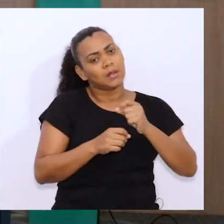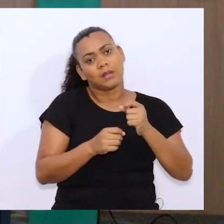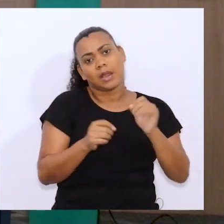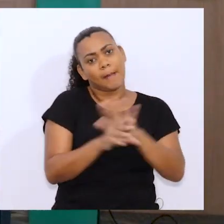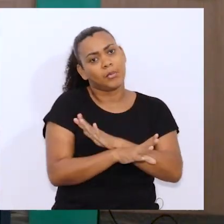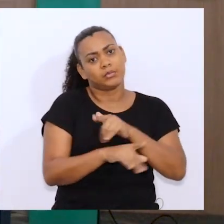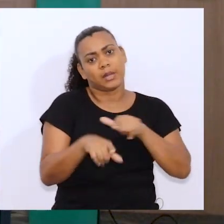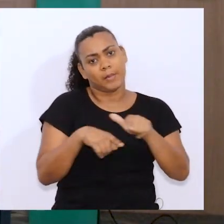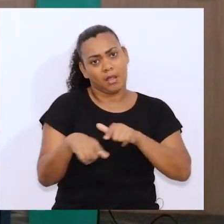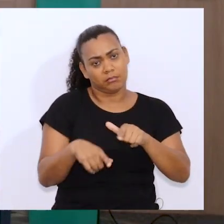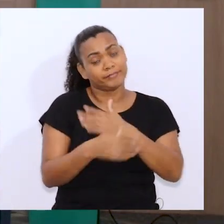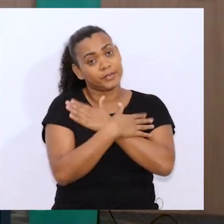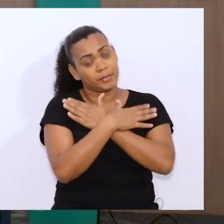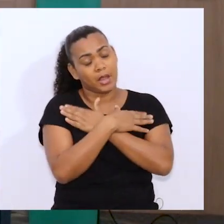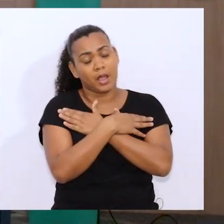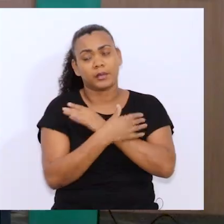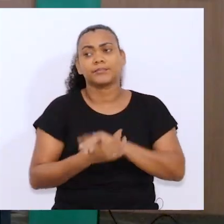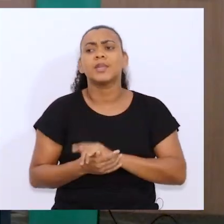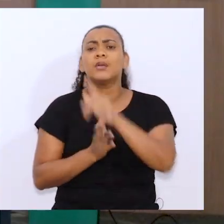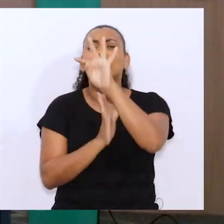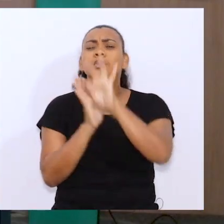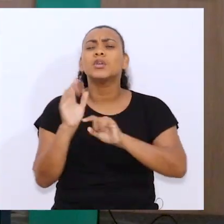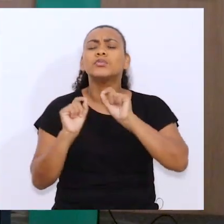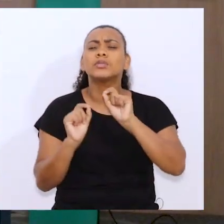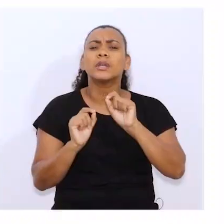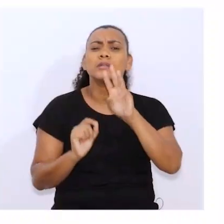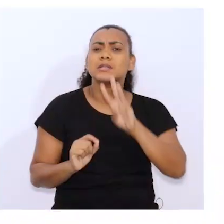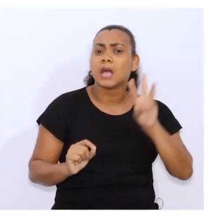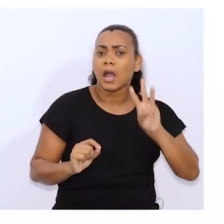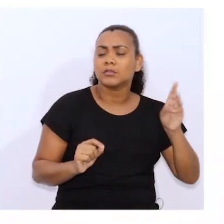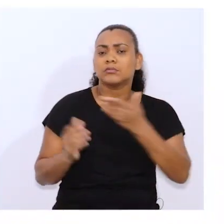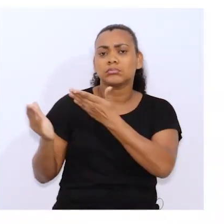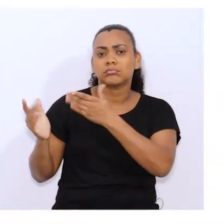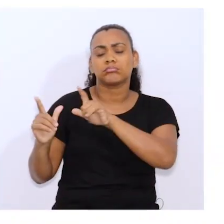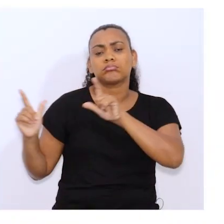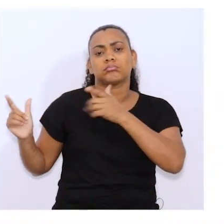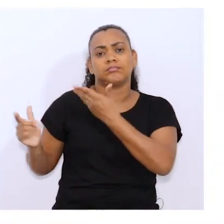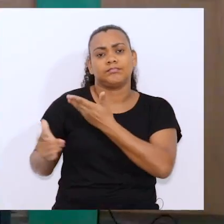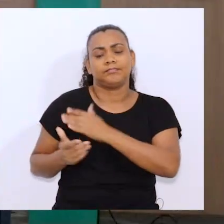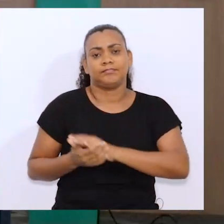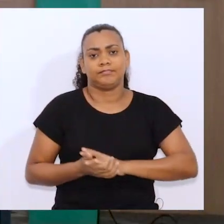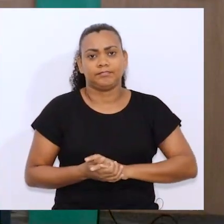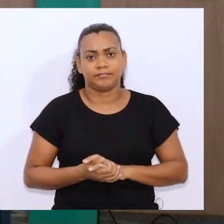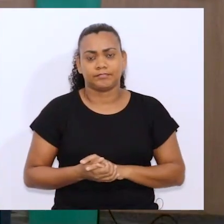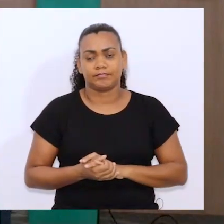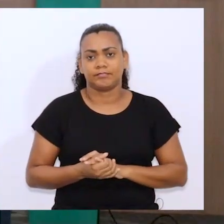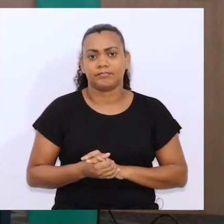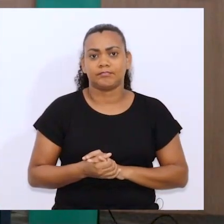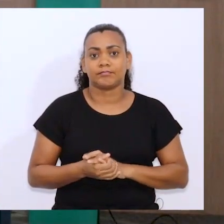outro emprego. Esse texto foi tirado do site que está aqui na tela.